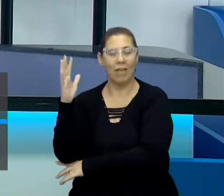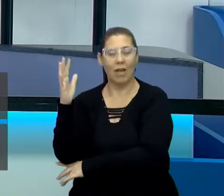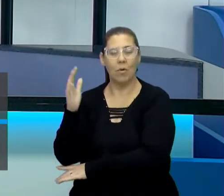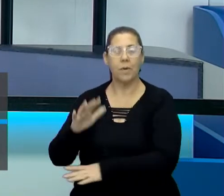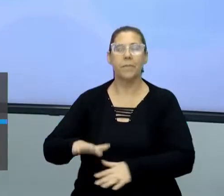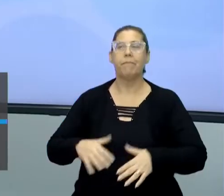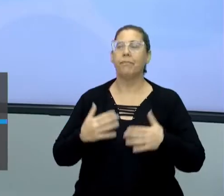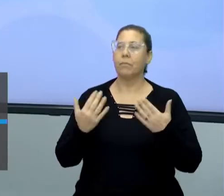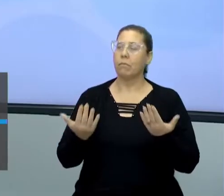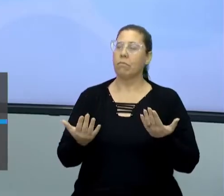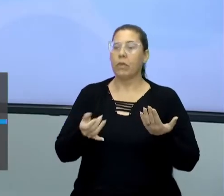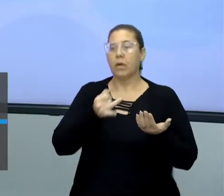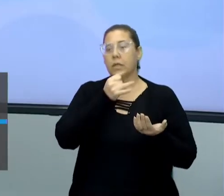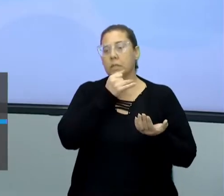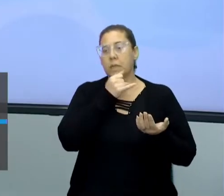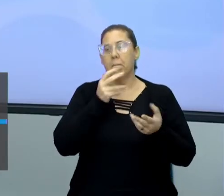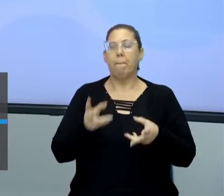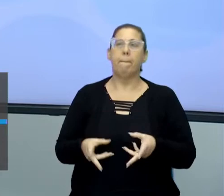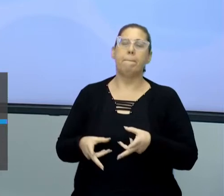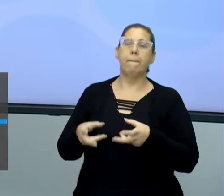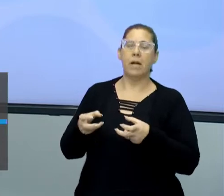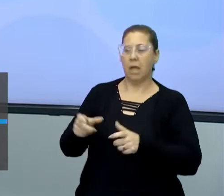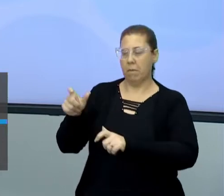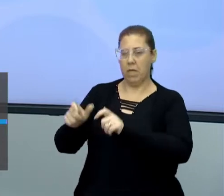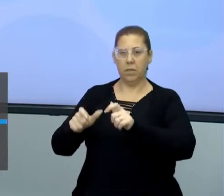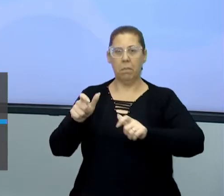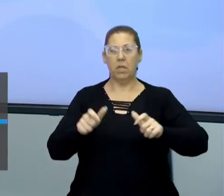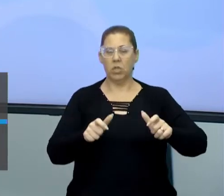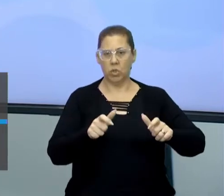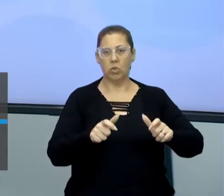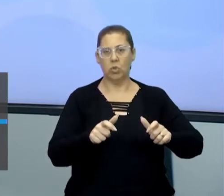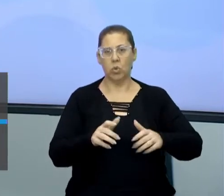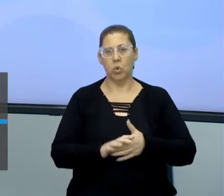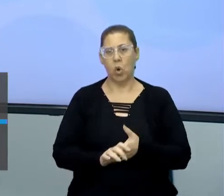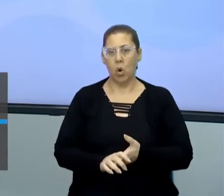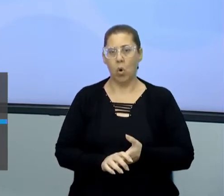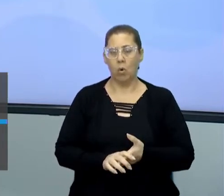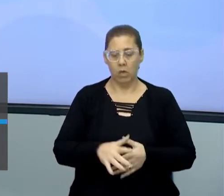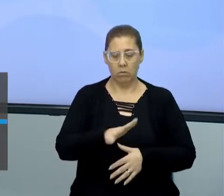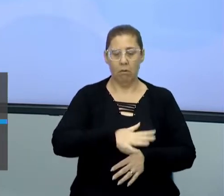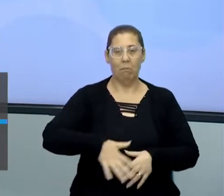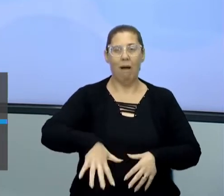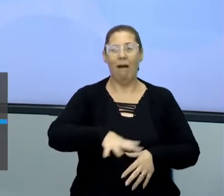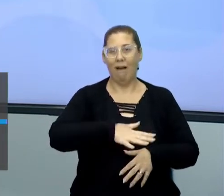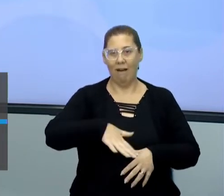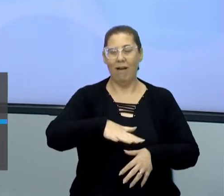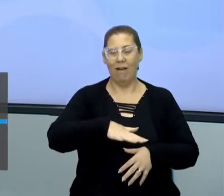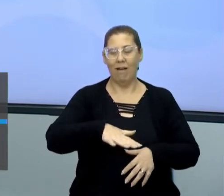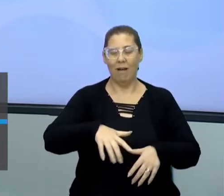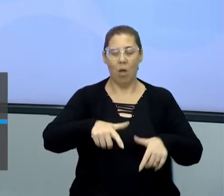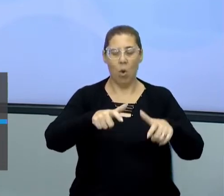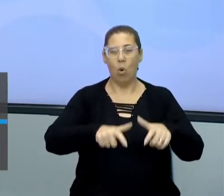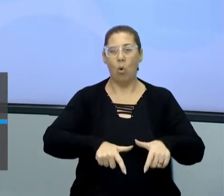você percebe que as pessoas de certa etnia estão sempre